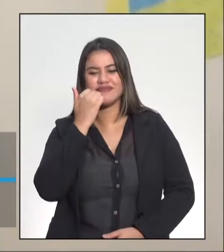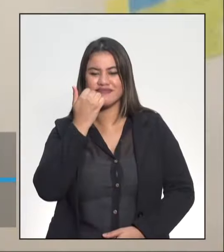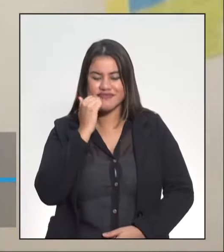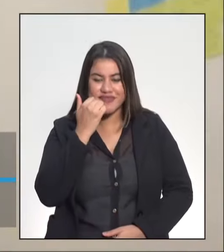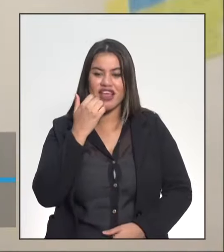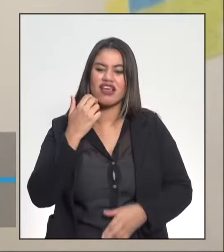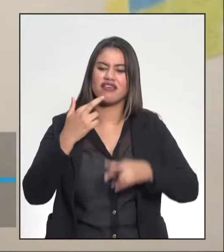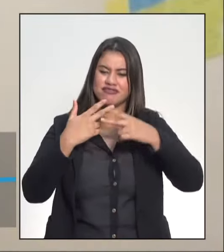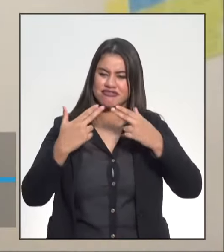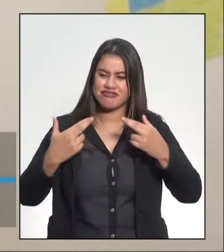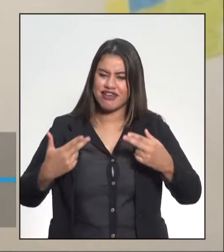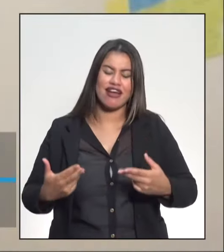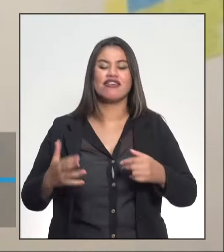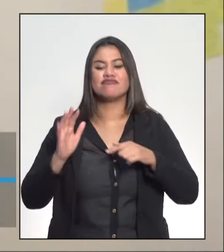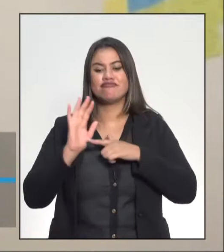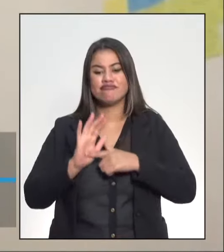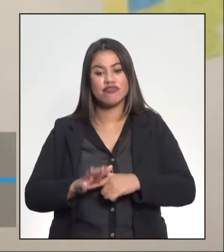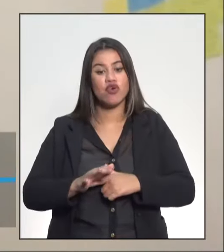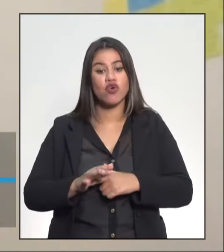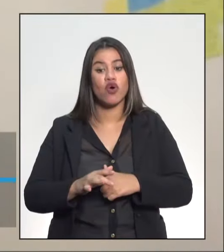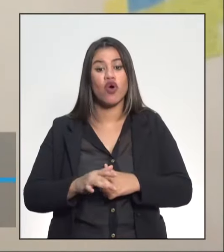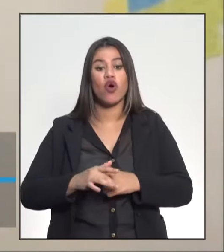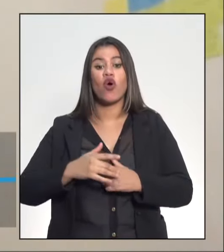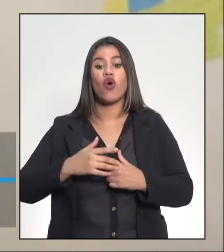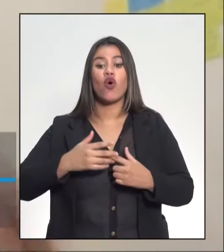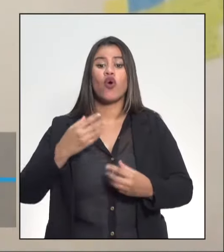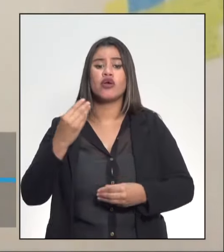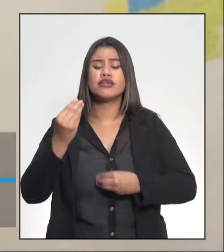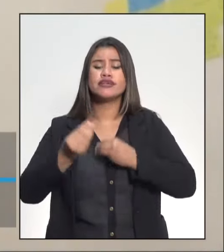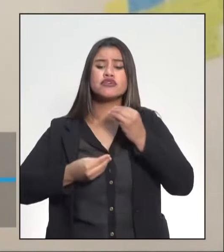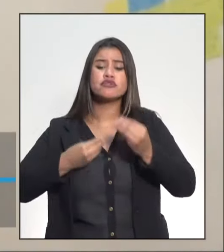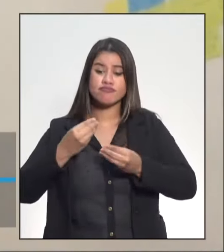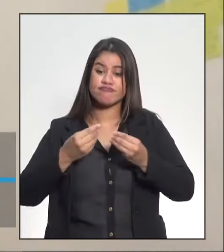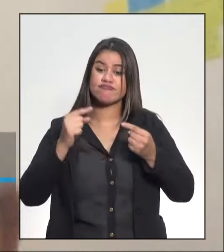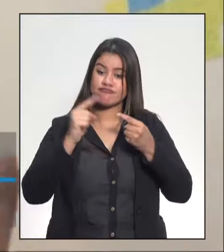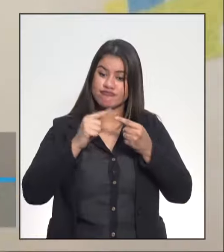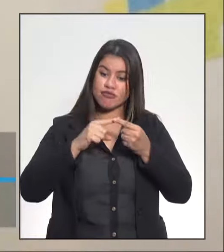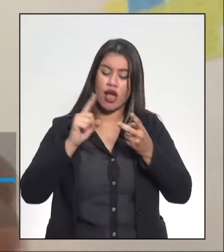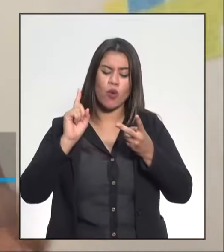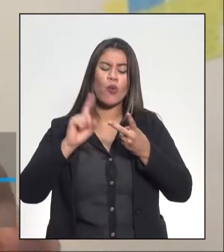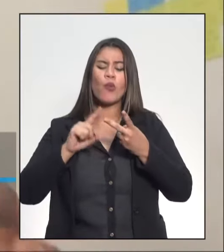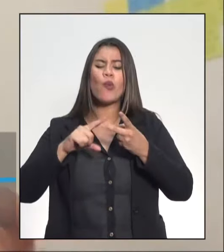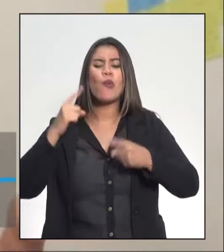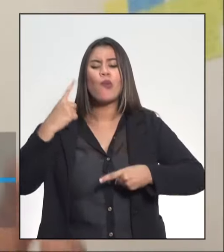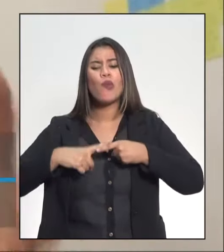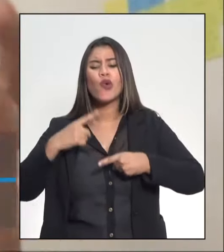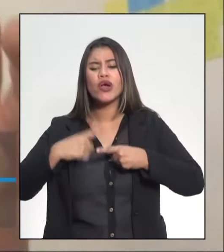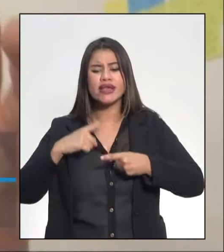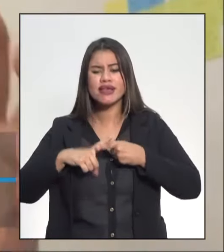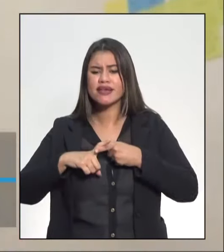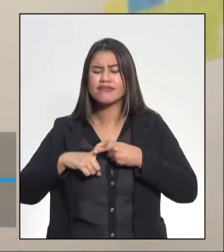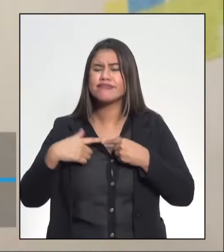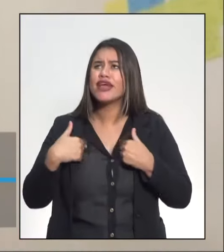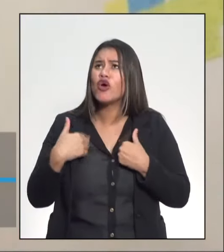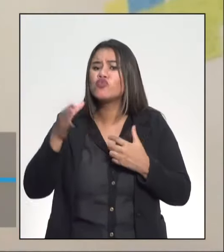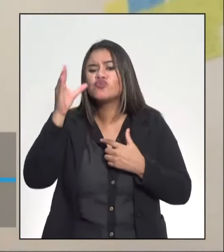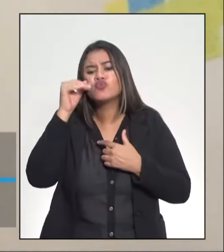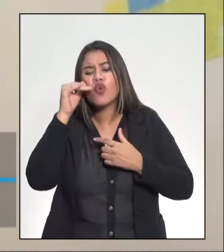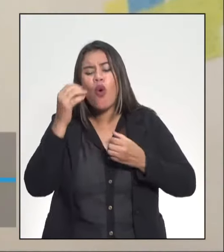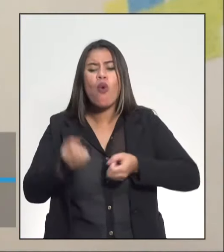opiniões. Isso é muito legal. Isso é o como. E o por quê? Por que é tão importante a gente se